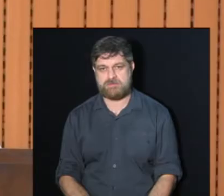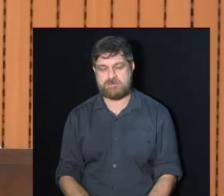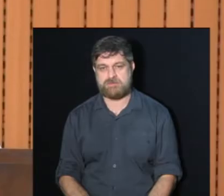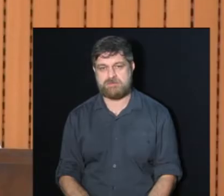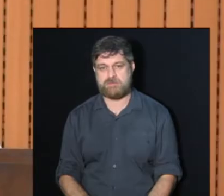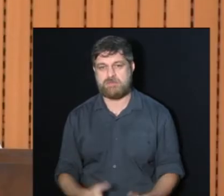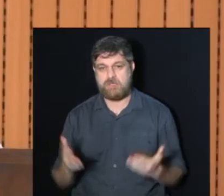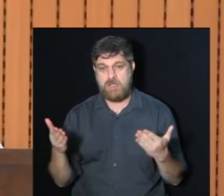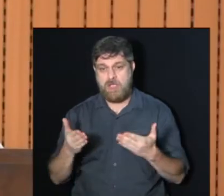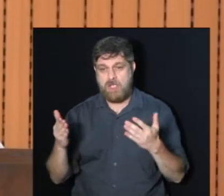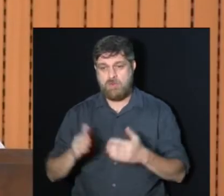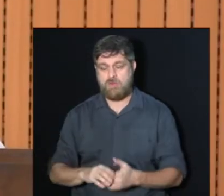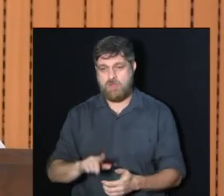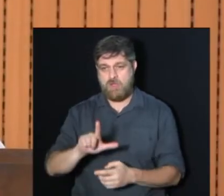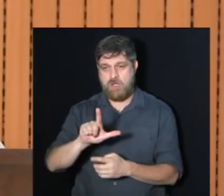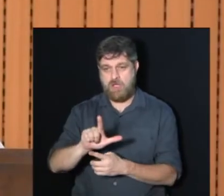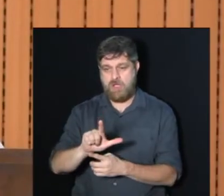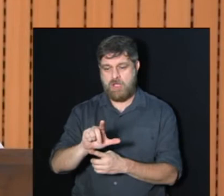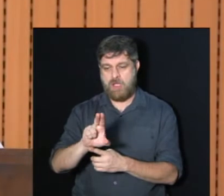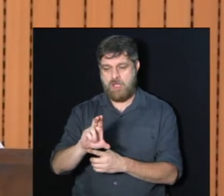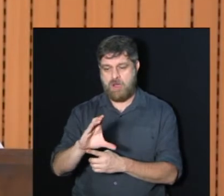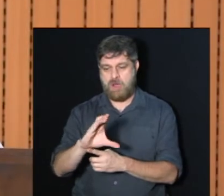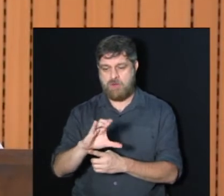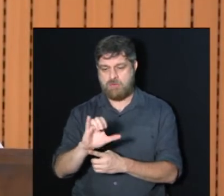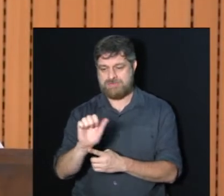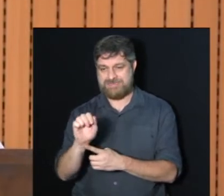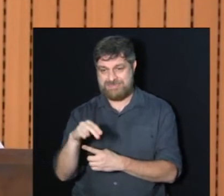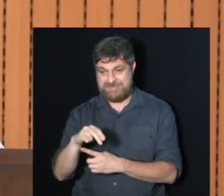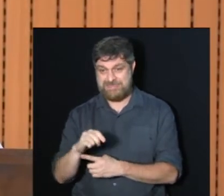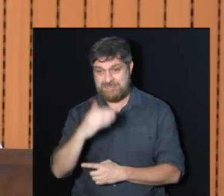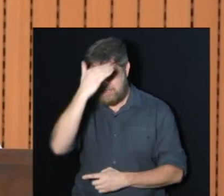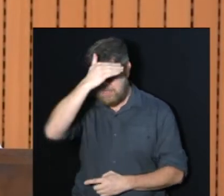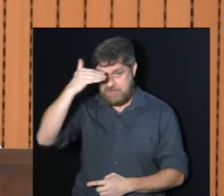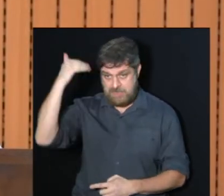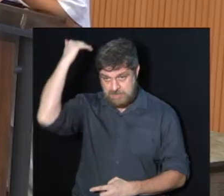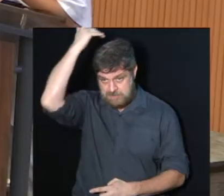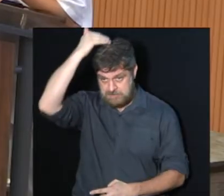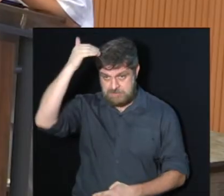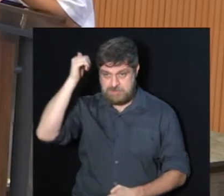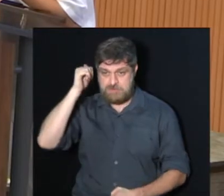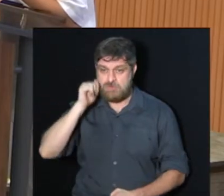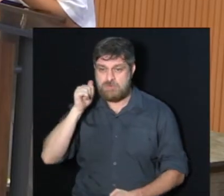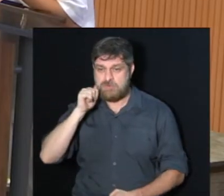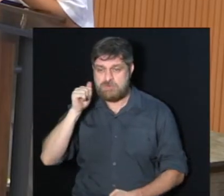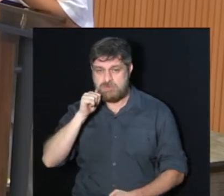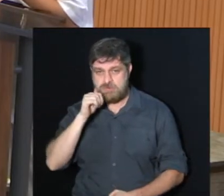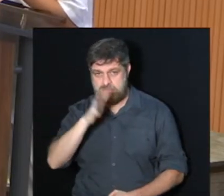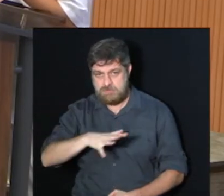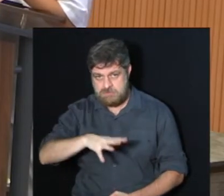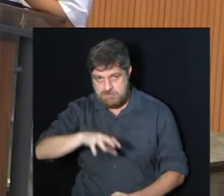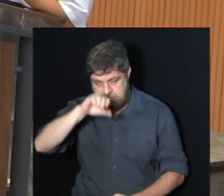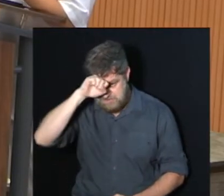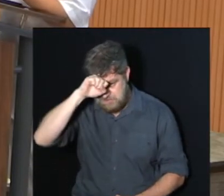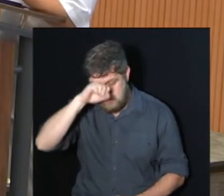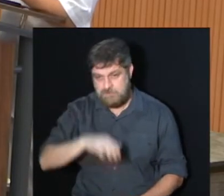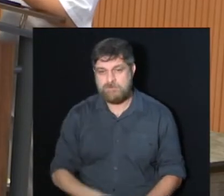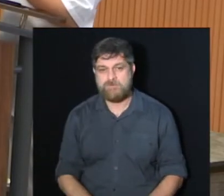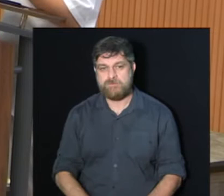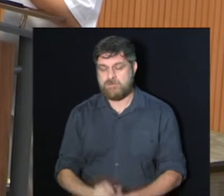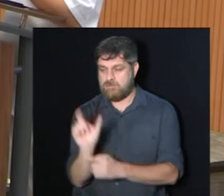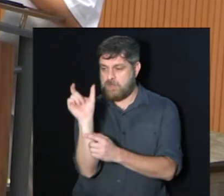Com a palavra, Luciana, mestre Yatashira, sacerdotisa de Umbanda. Aranauã,